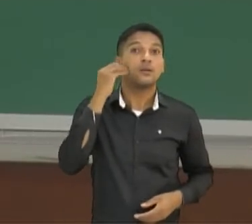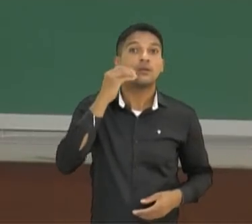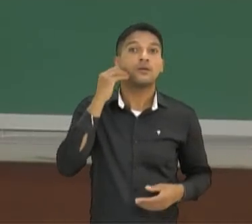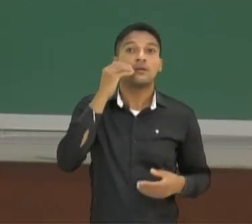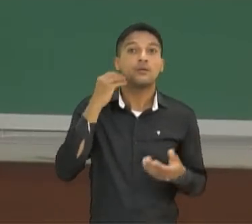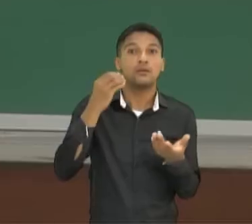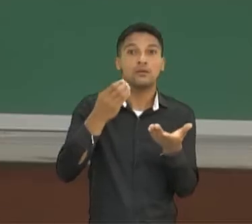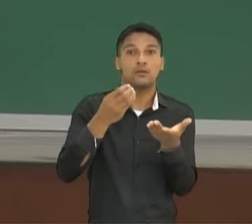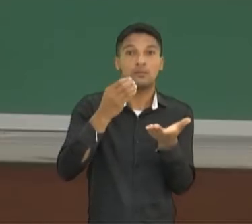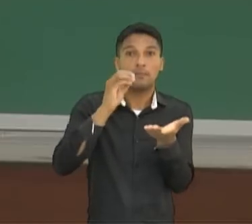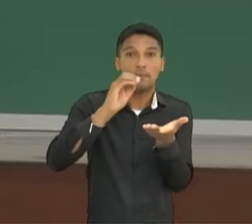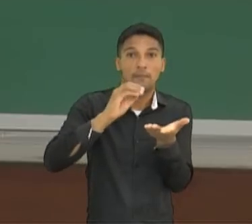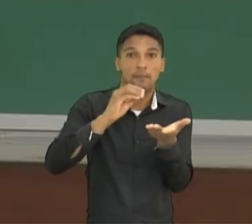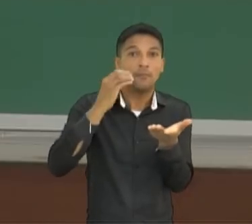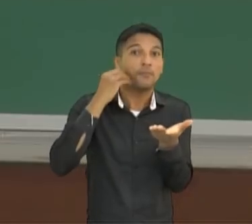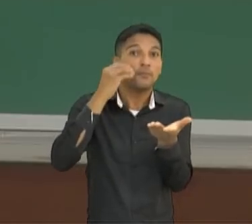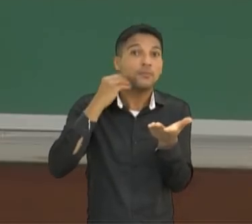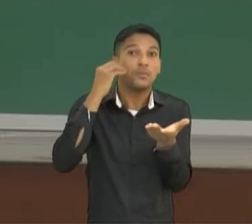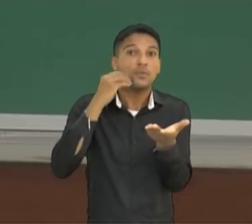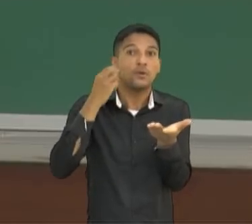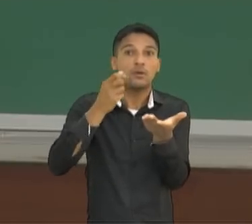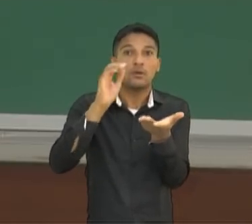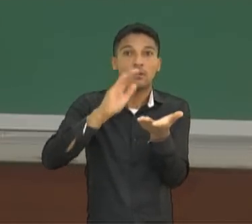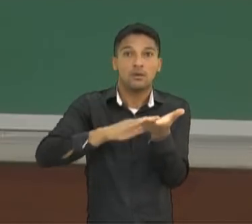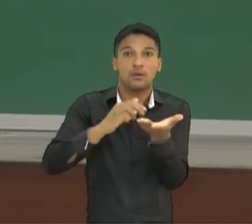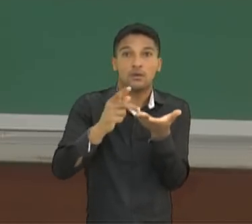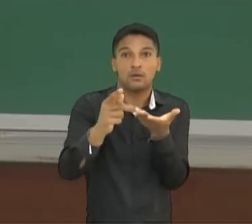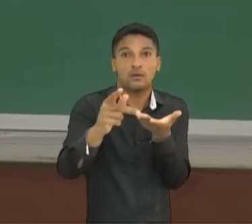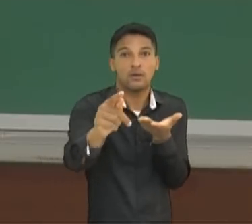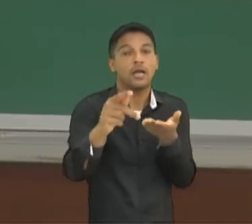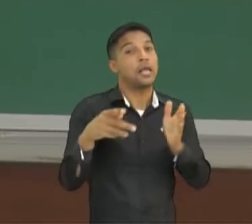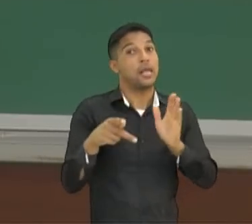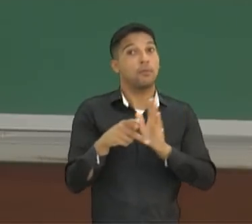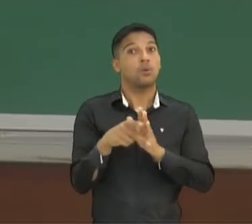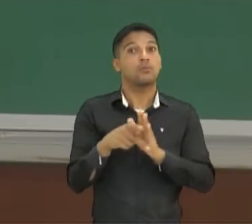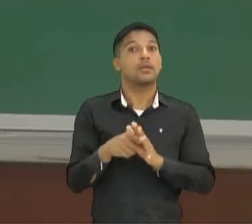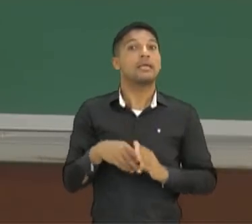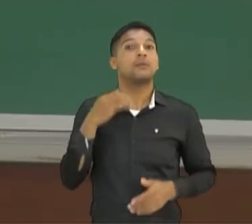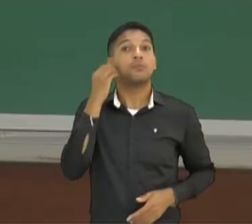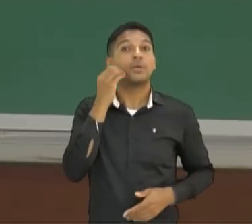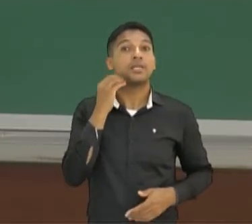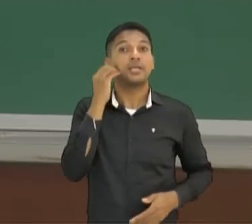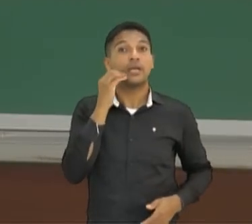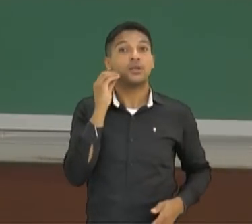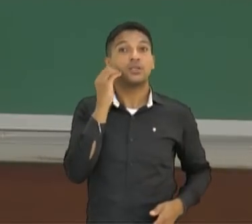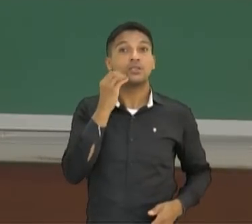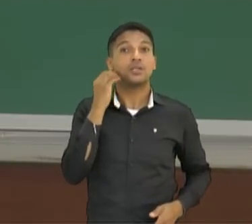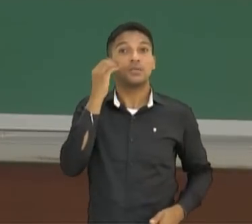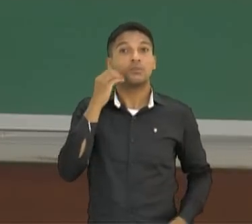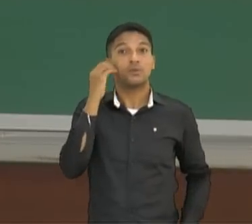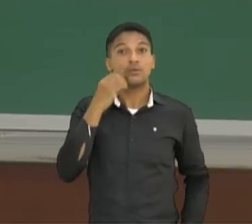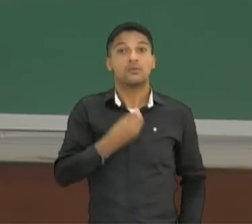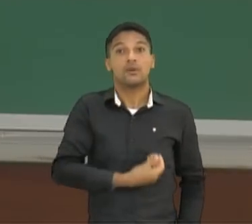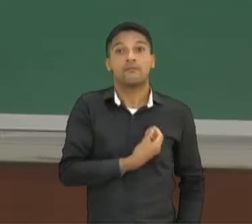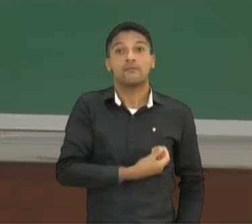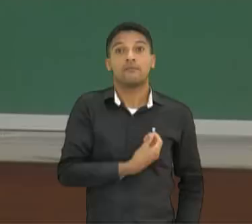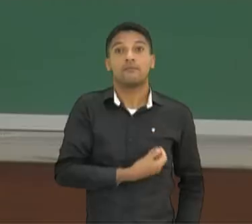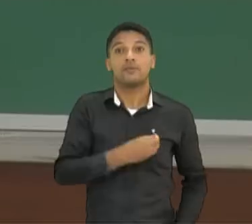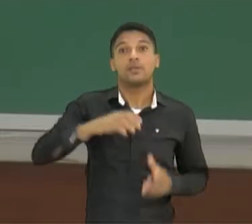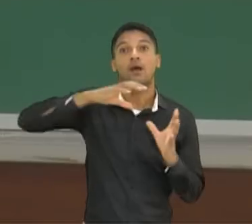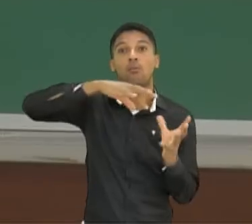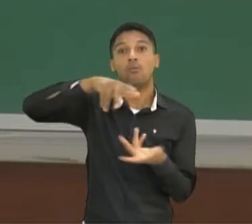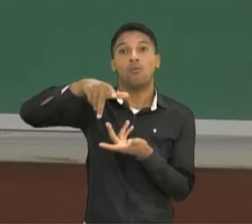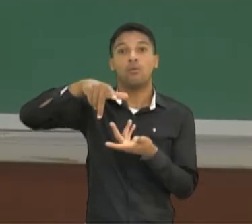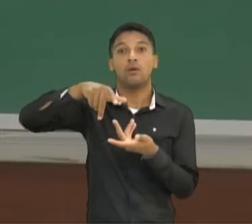se relaciona com os saberes do cotidiano, tá? Então, o senso comum é aquele conjunto de soluções que